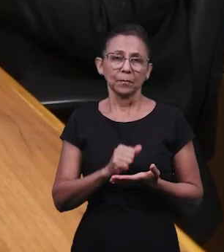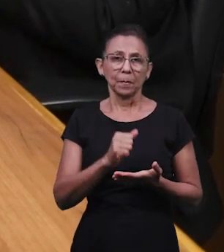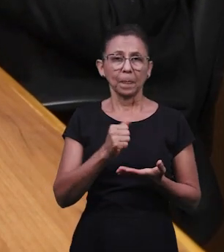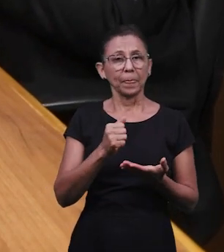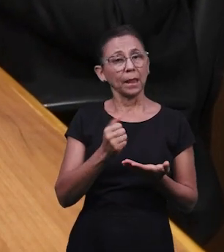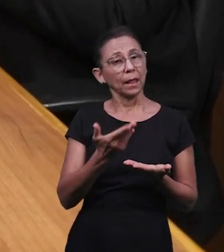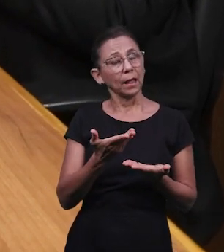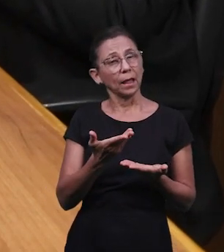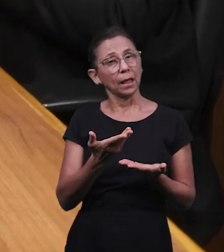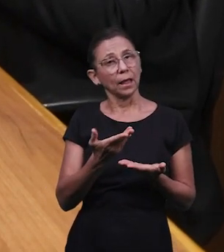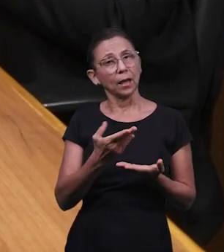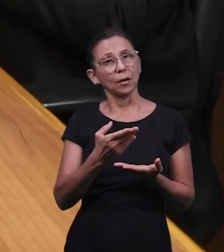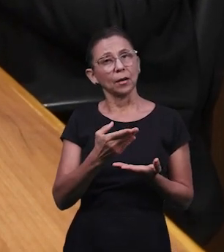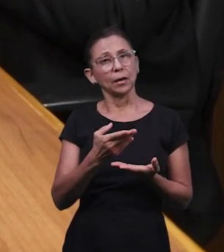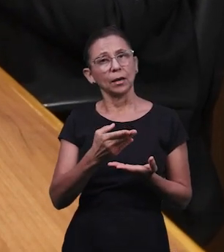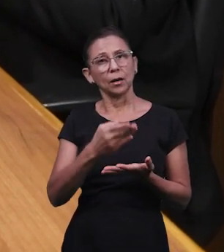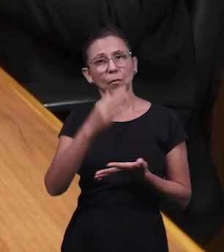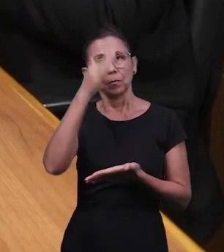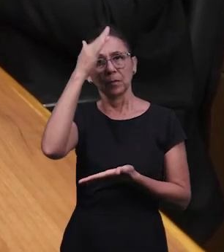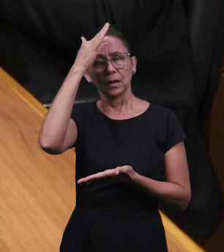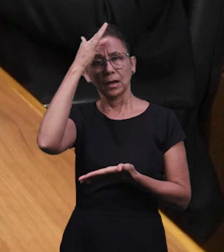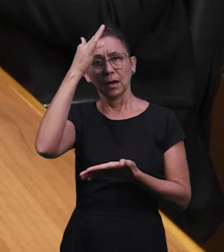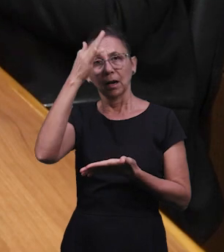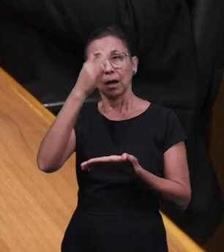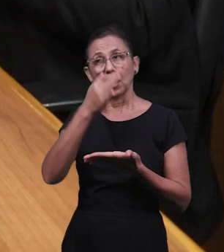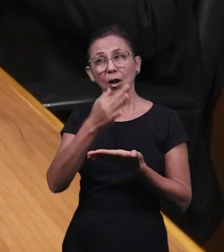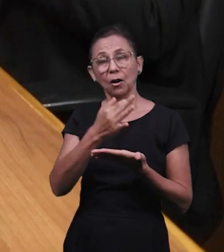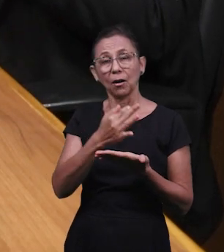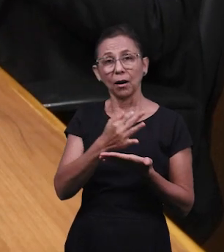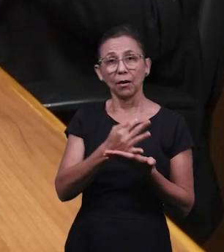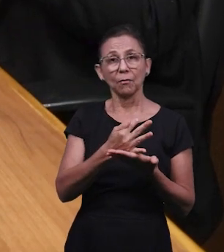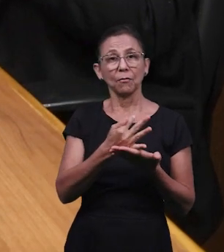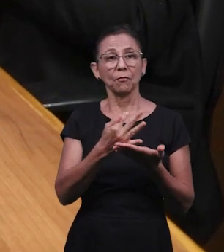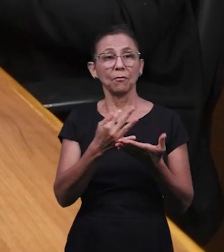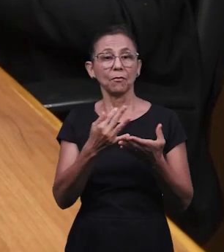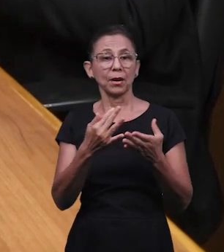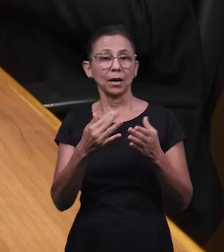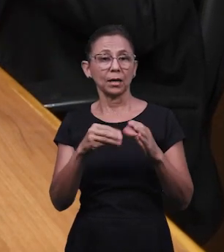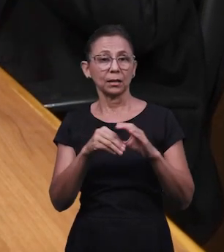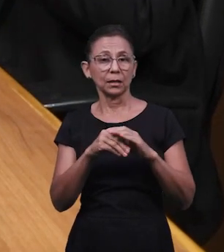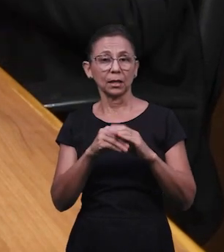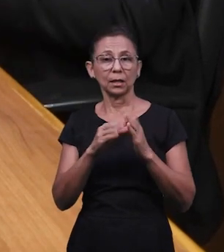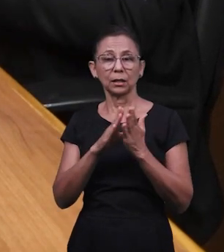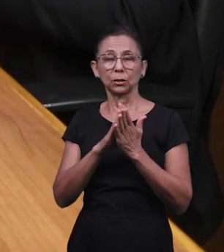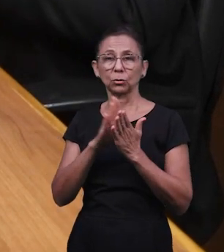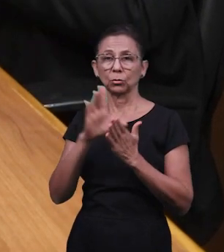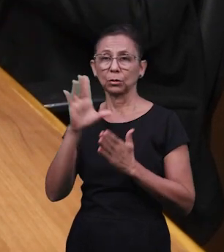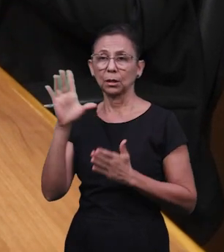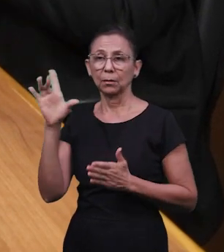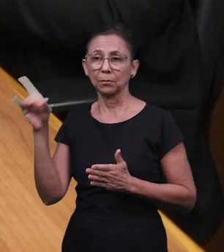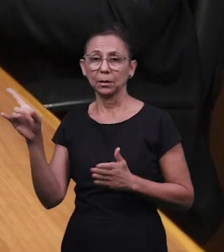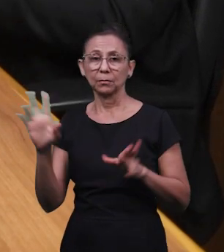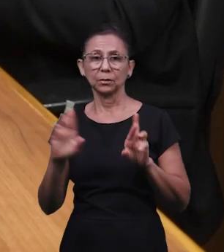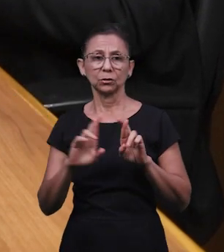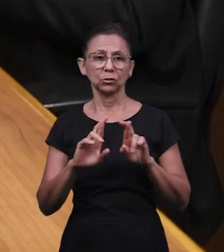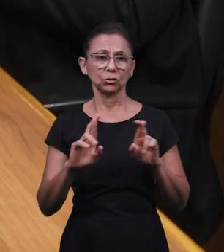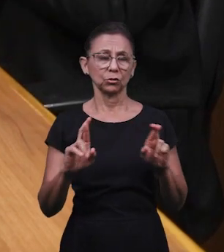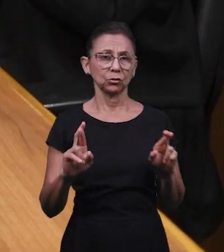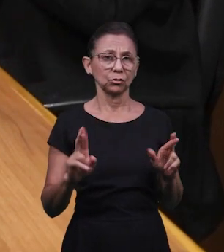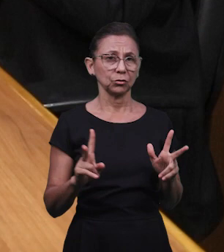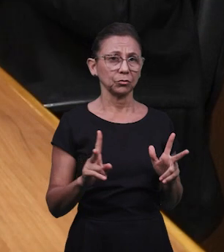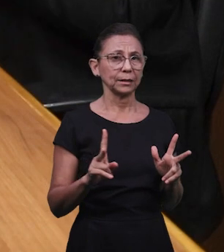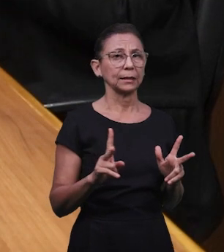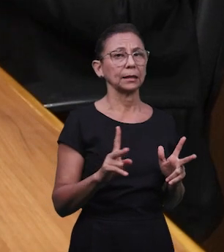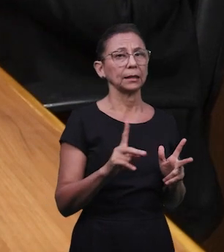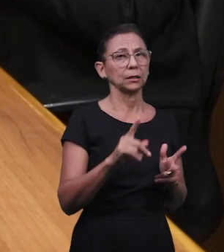fé bíblica, né, da fé transcendental, nem está falando de uma fé mística, humana, racional. Nós estamos